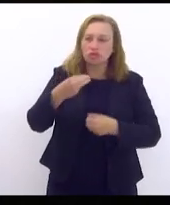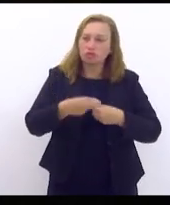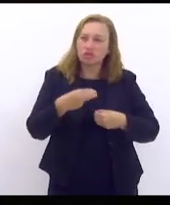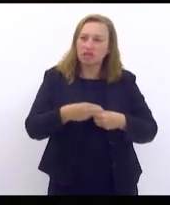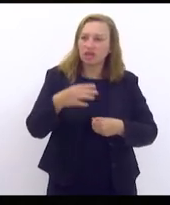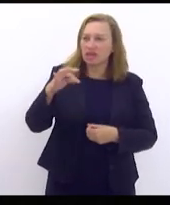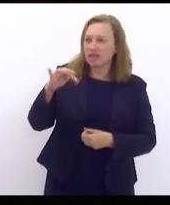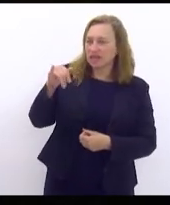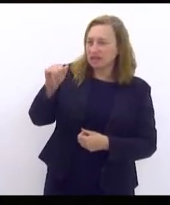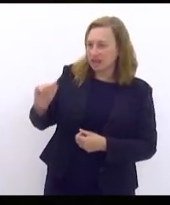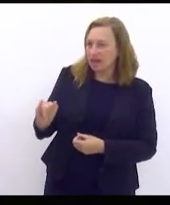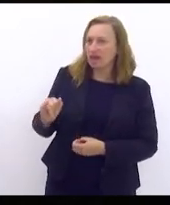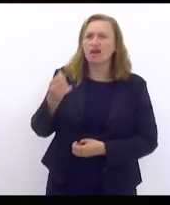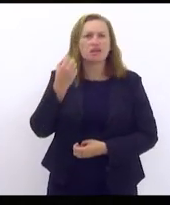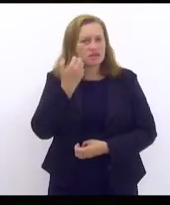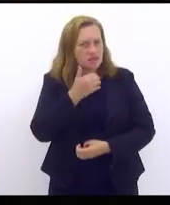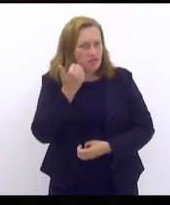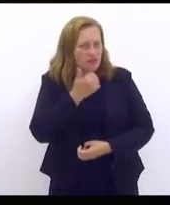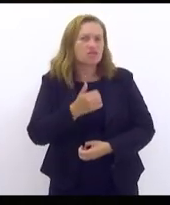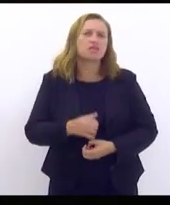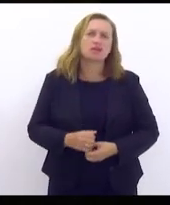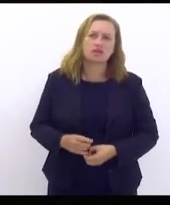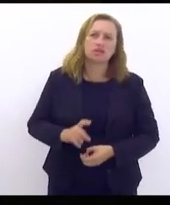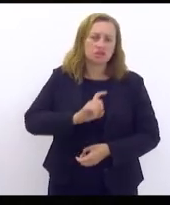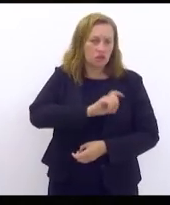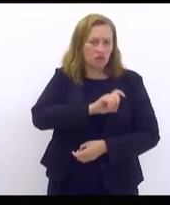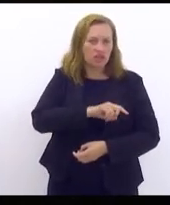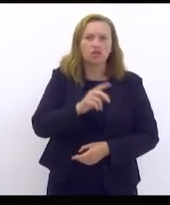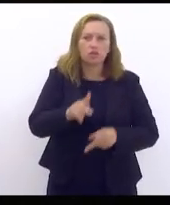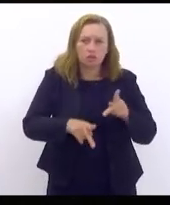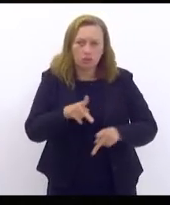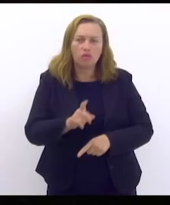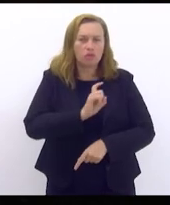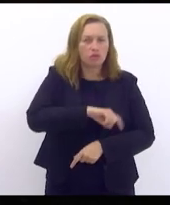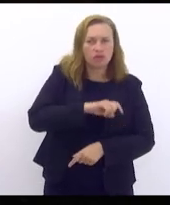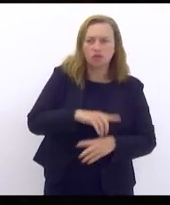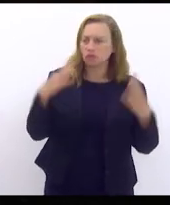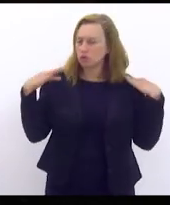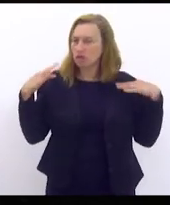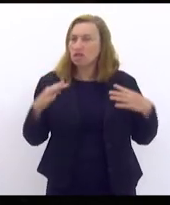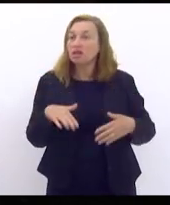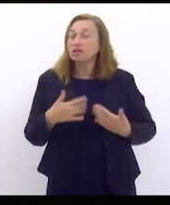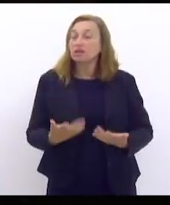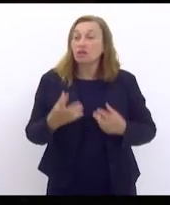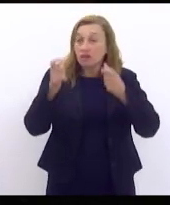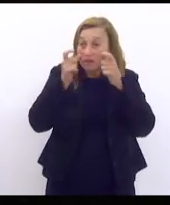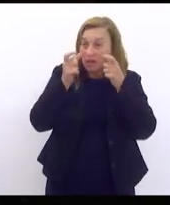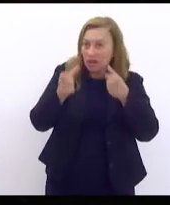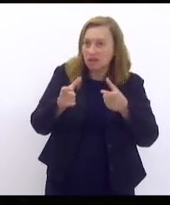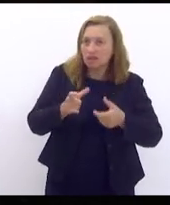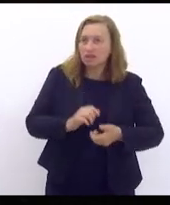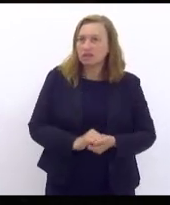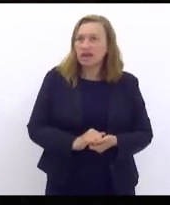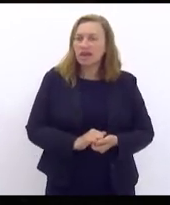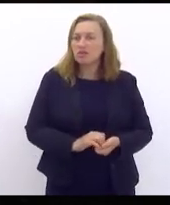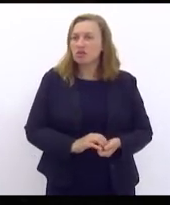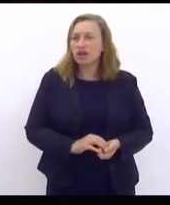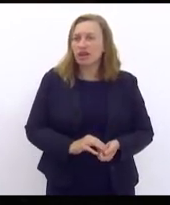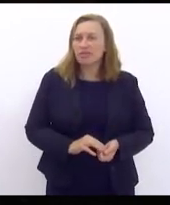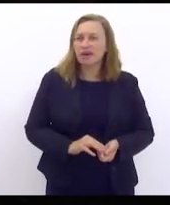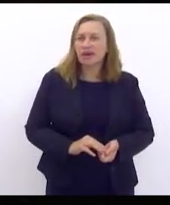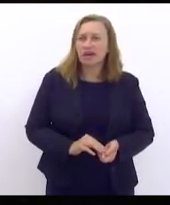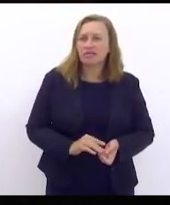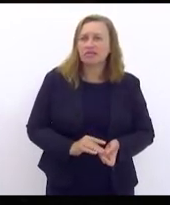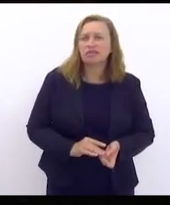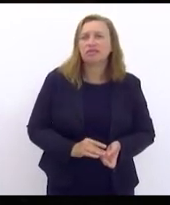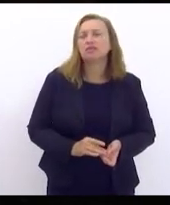Itatiaia. É covardia com a população, é covardia com os turistas. E aí fica aquele alerta para a população, que às vezes